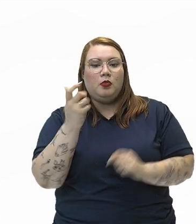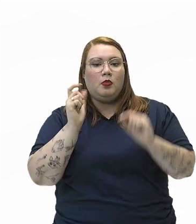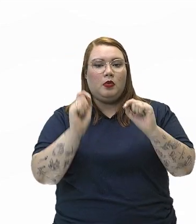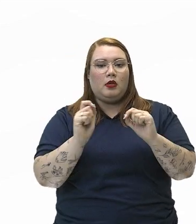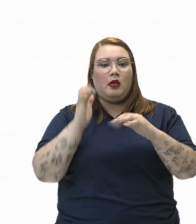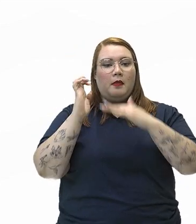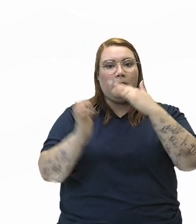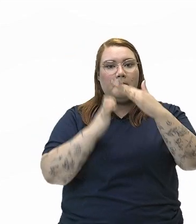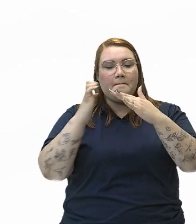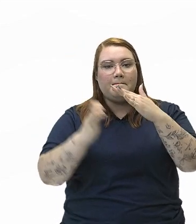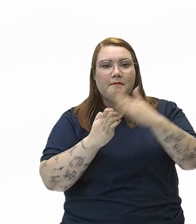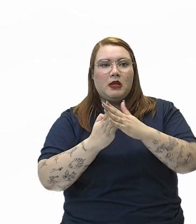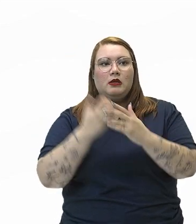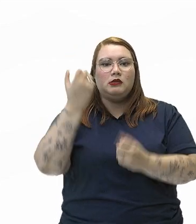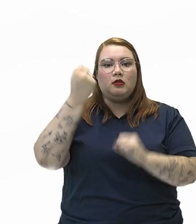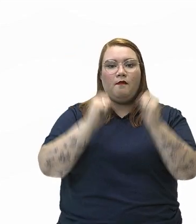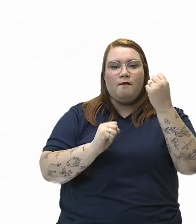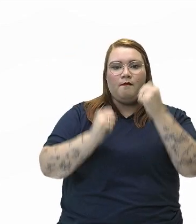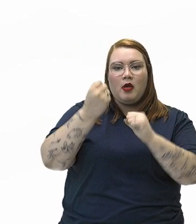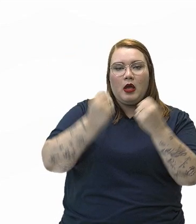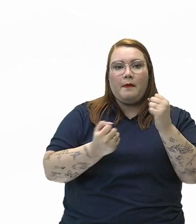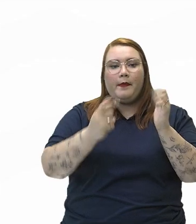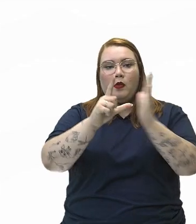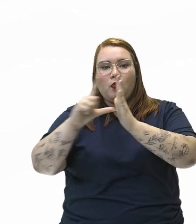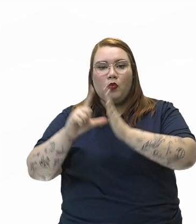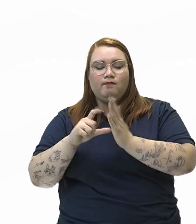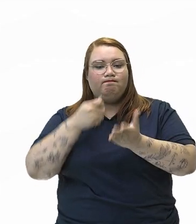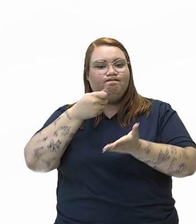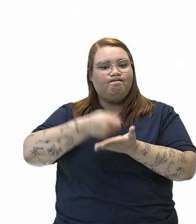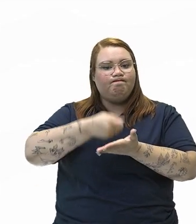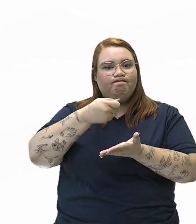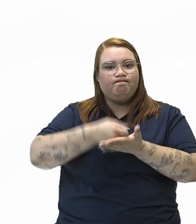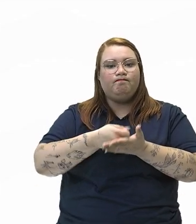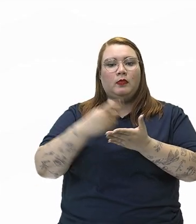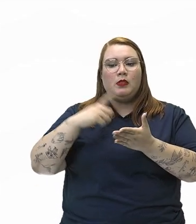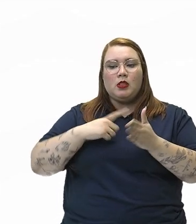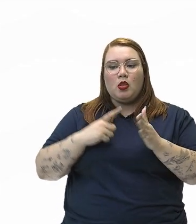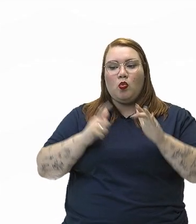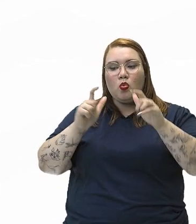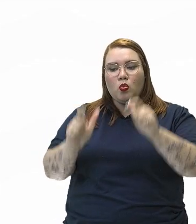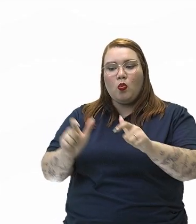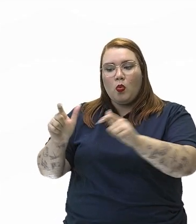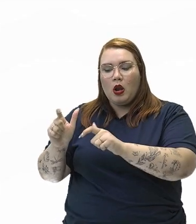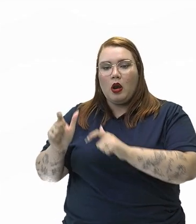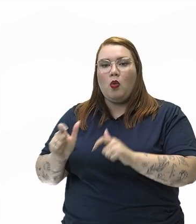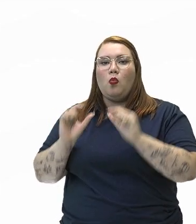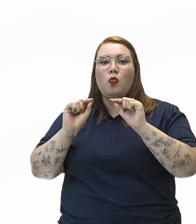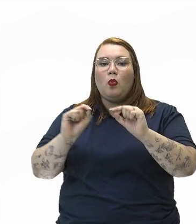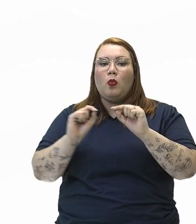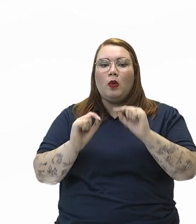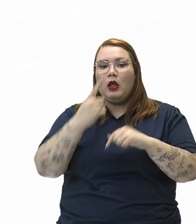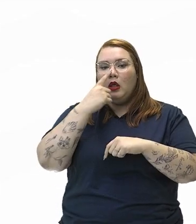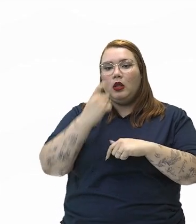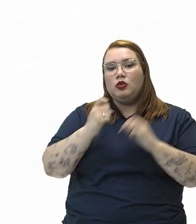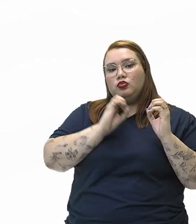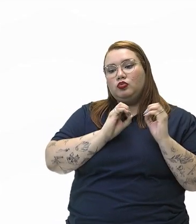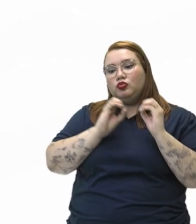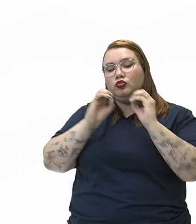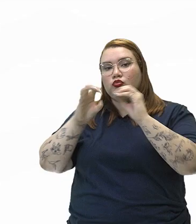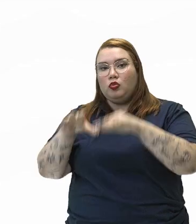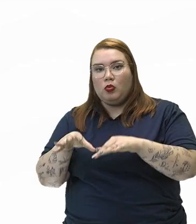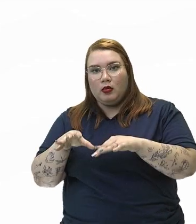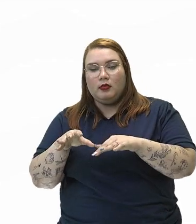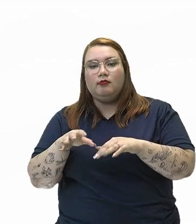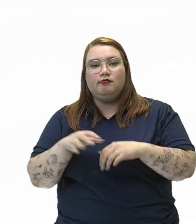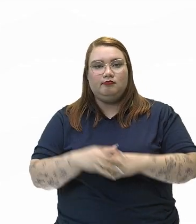fabricantes, importadores e comerciantes, eles são obrigados a estruturar pontos de coleta, onde